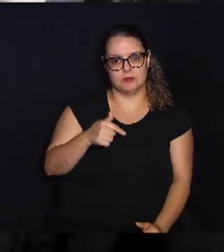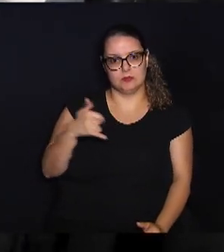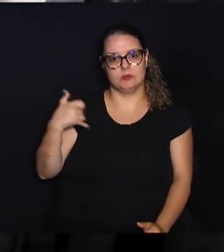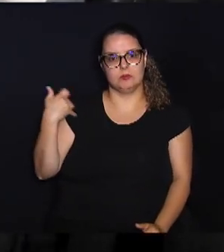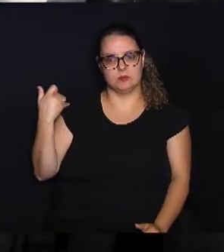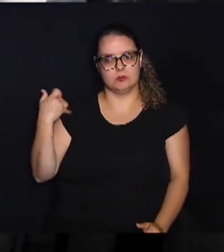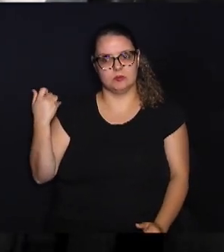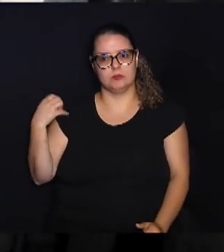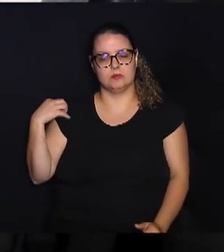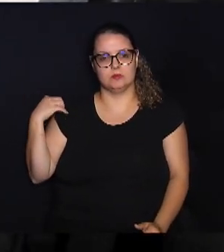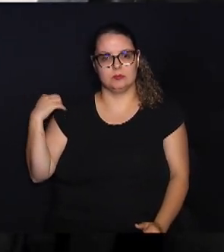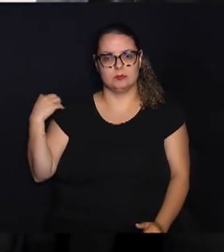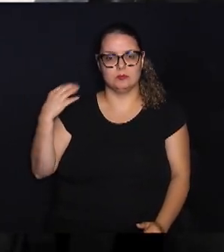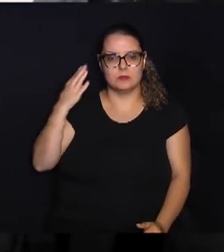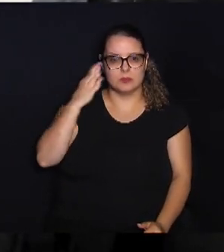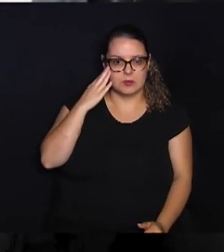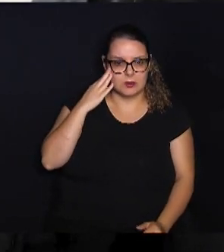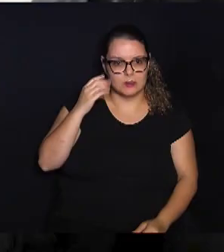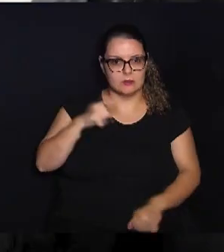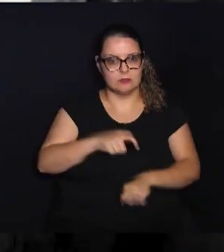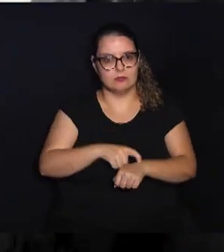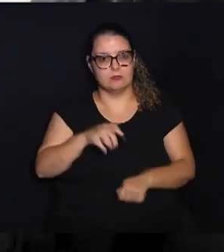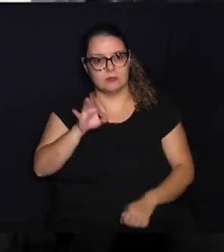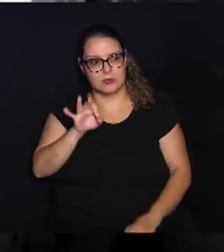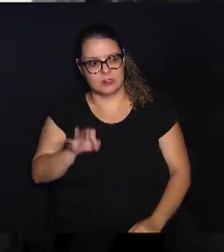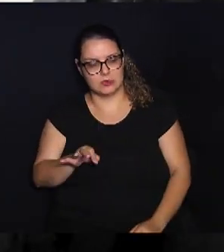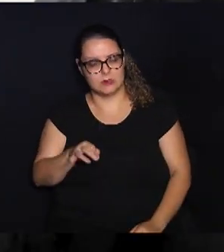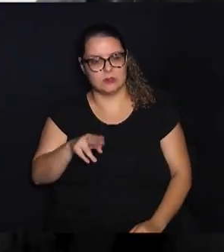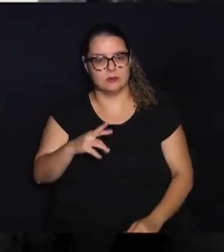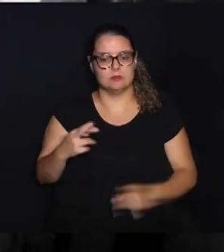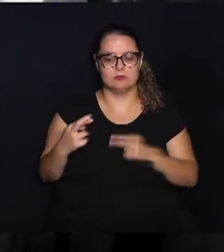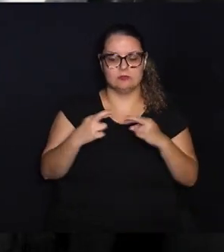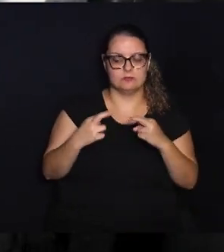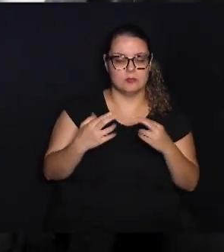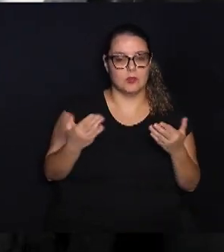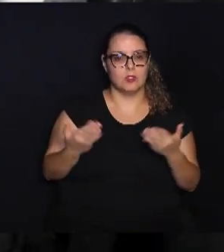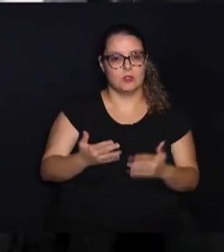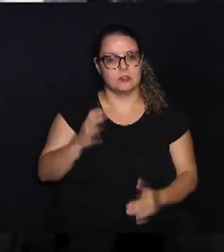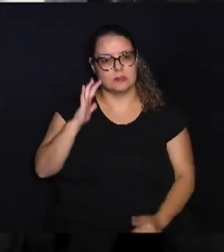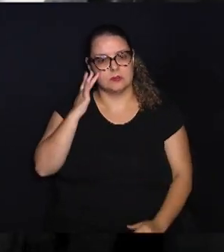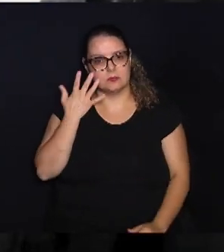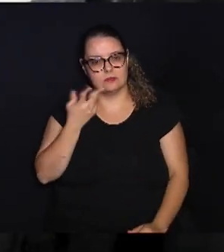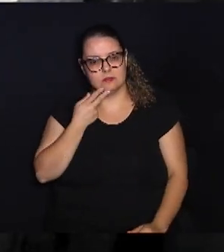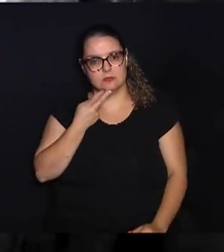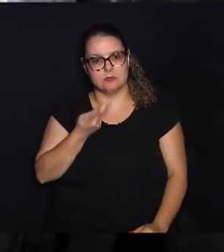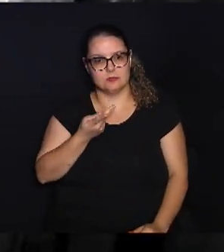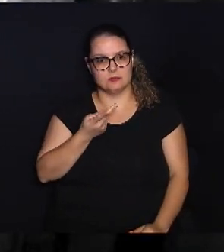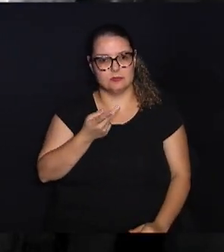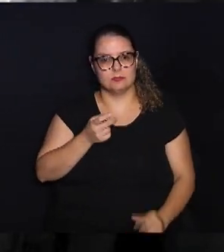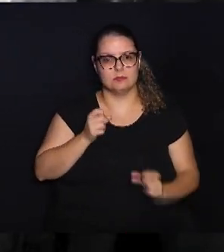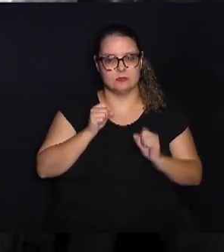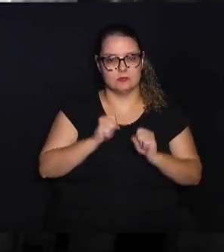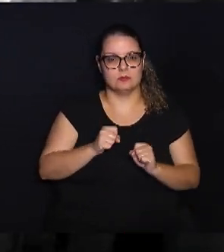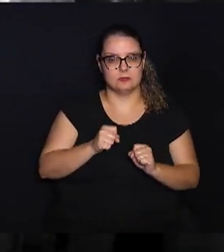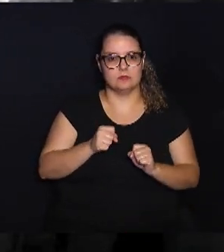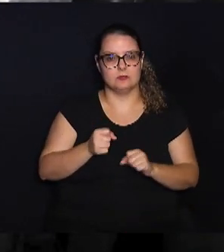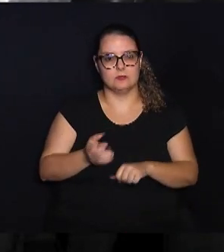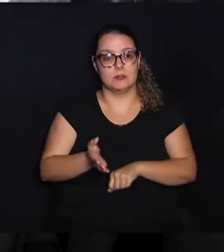idade. Entende que foi um momento certo ou, analisando hoje, você fala, poderia ter sido mais